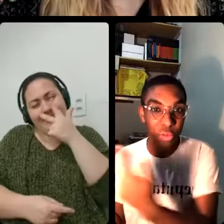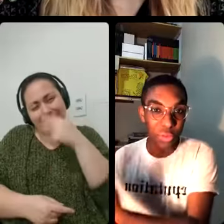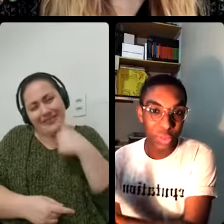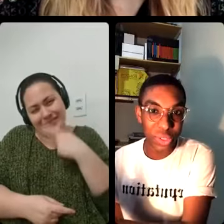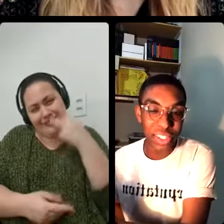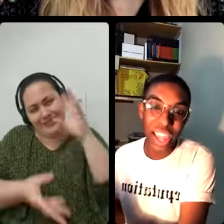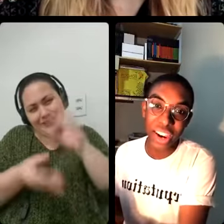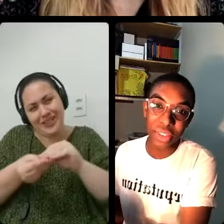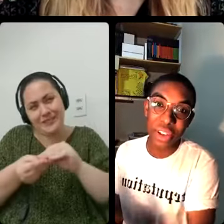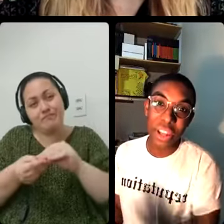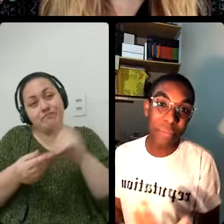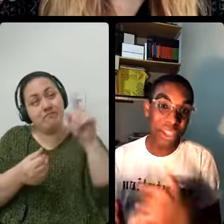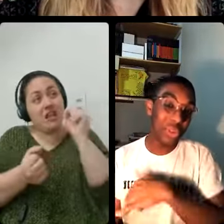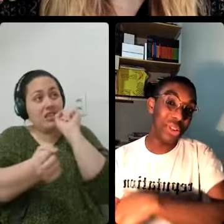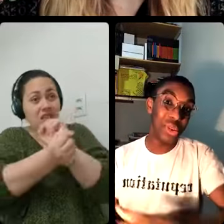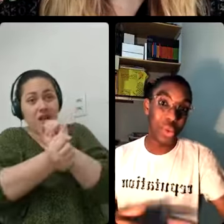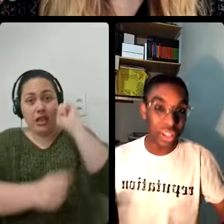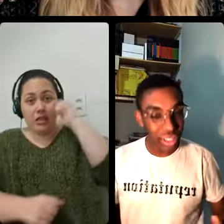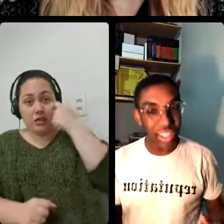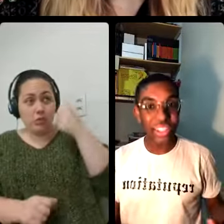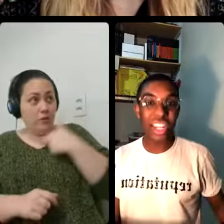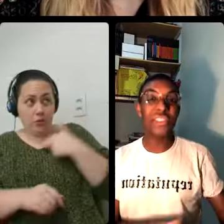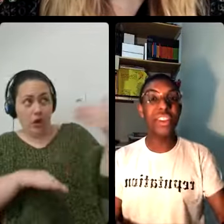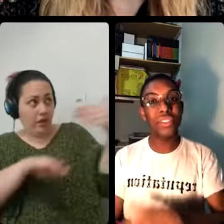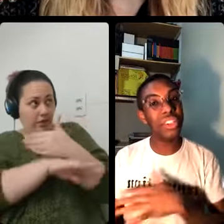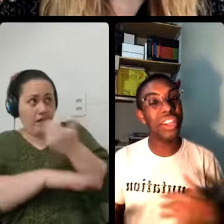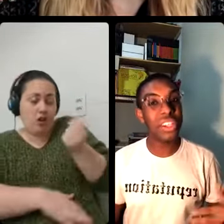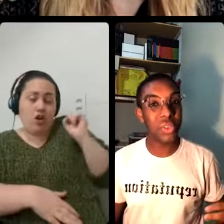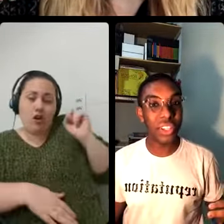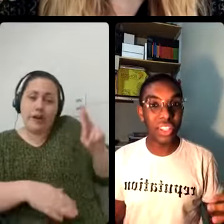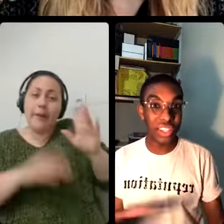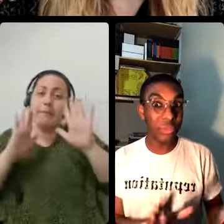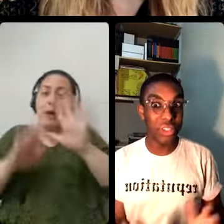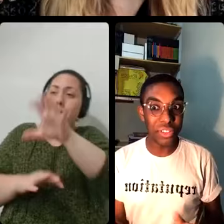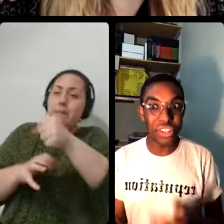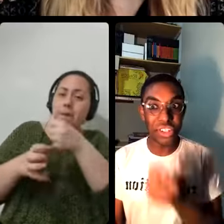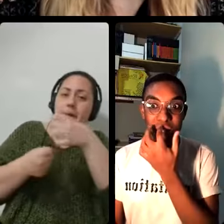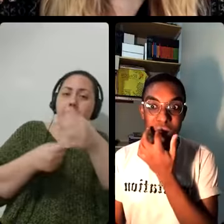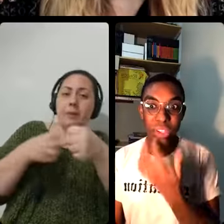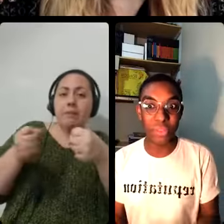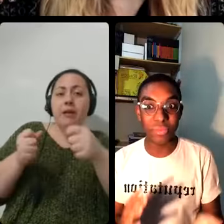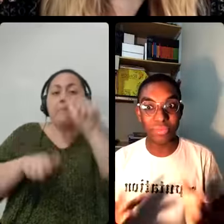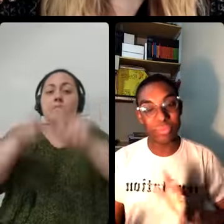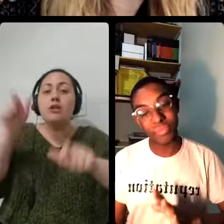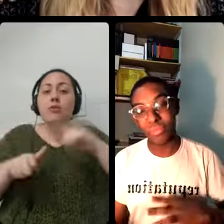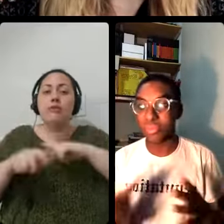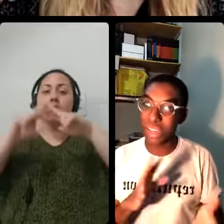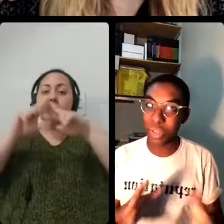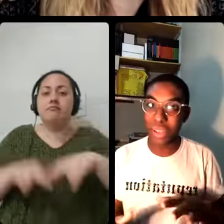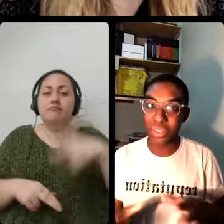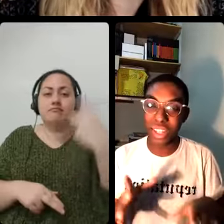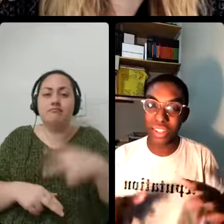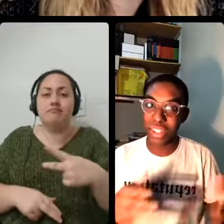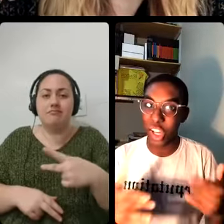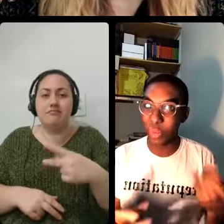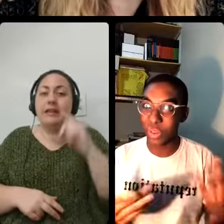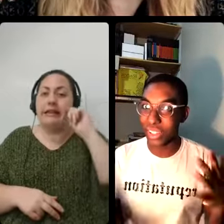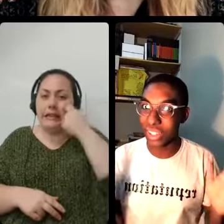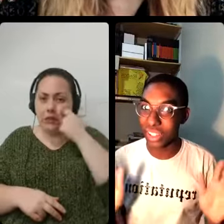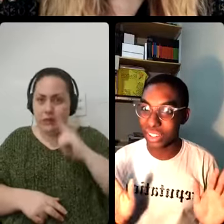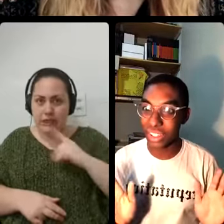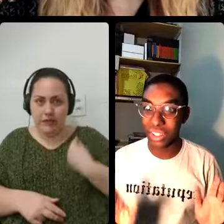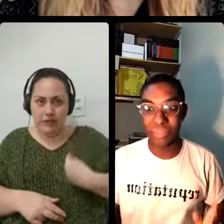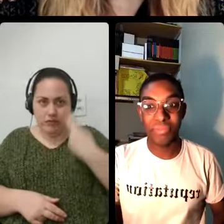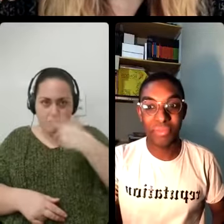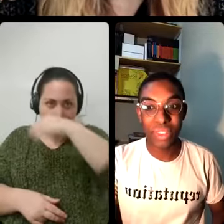ok com o externo, mas continua escravizando os que já estão aqui e também os indígenas. Então, mais ou menos, né? Assim, não é uma